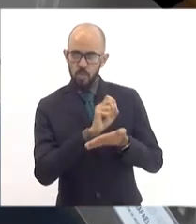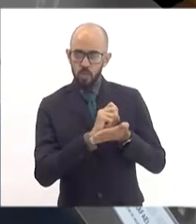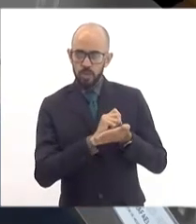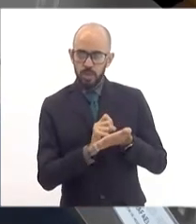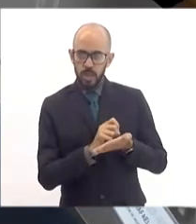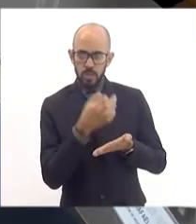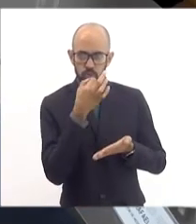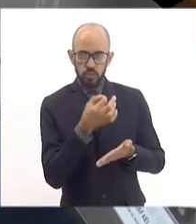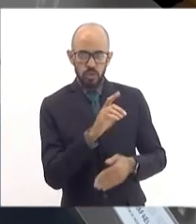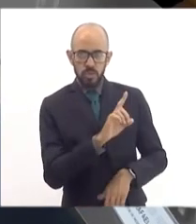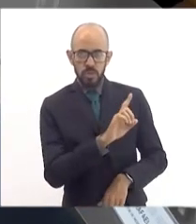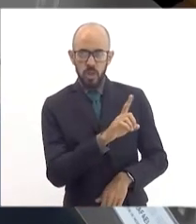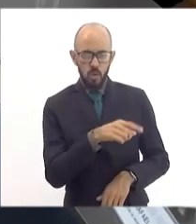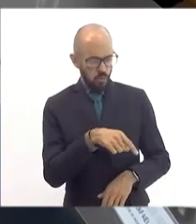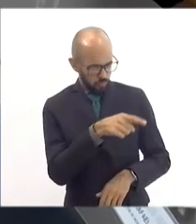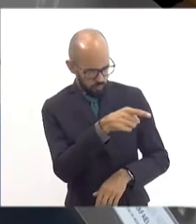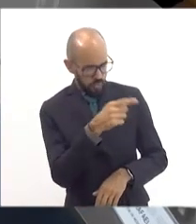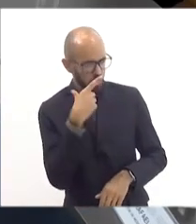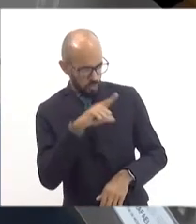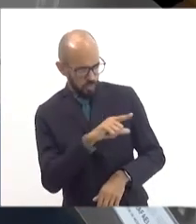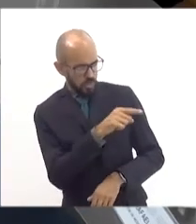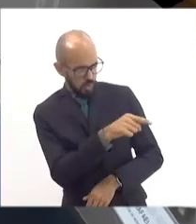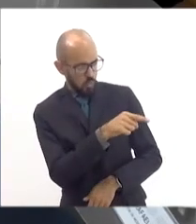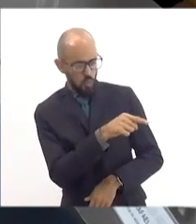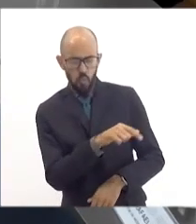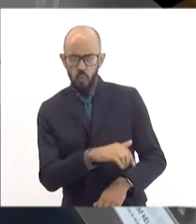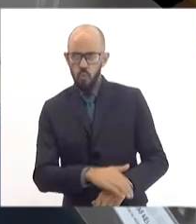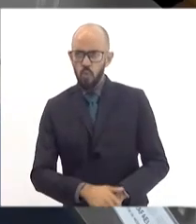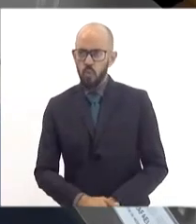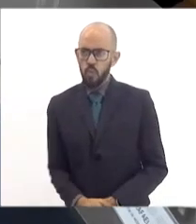sugestão. Você anotou?